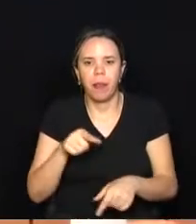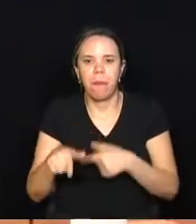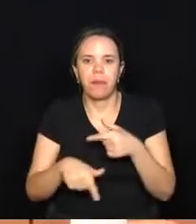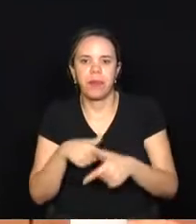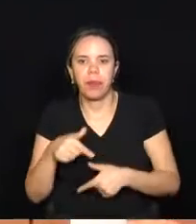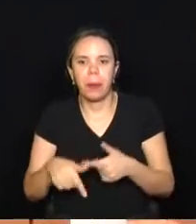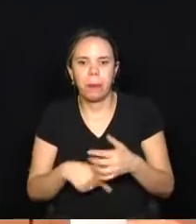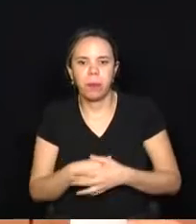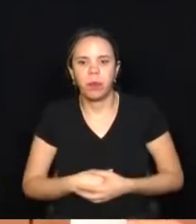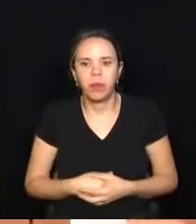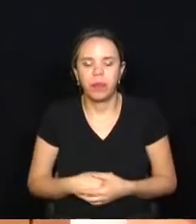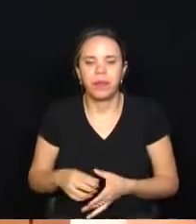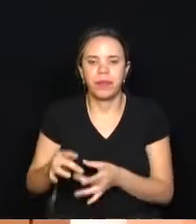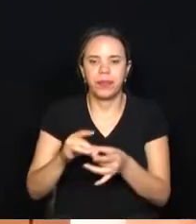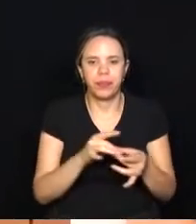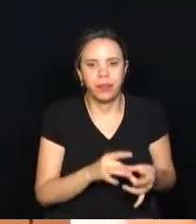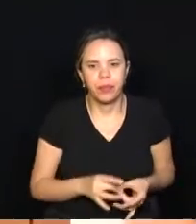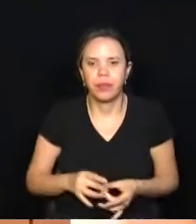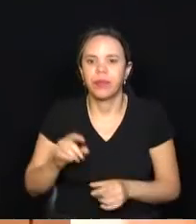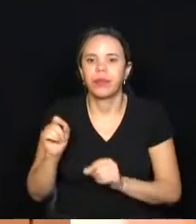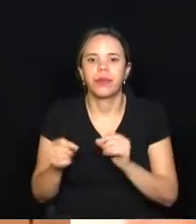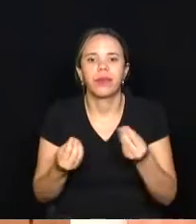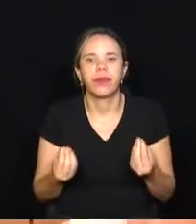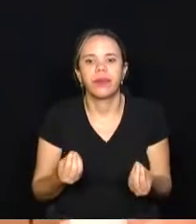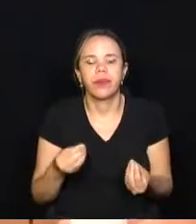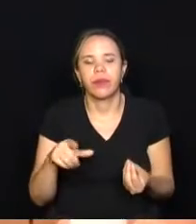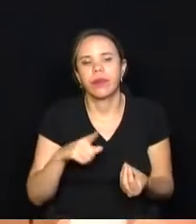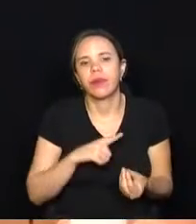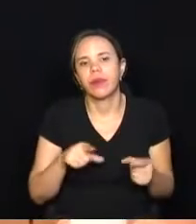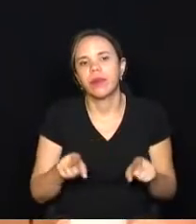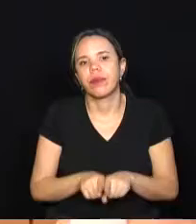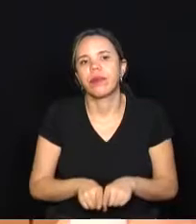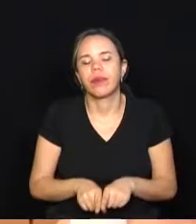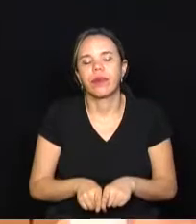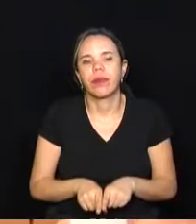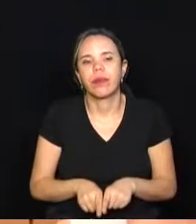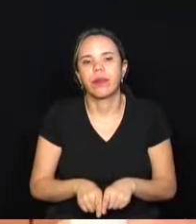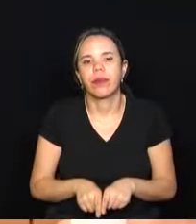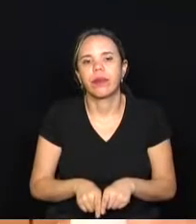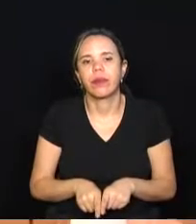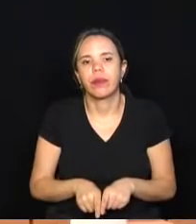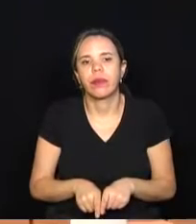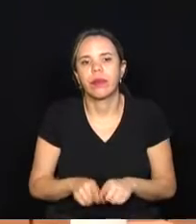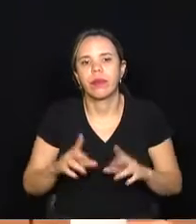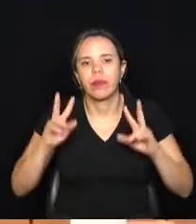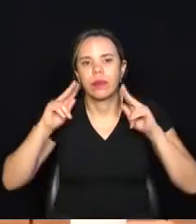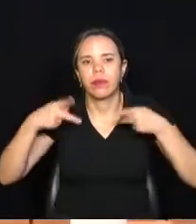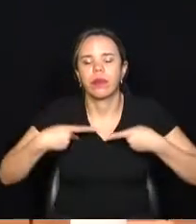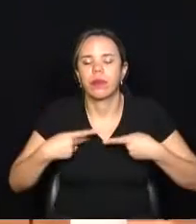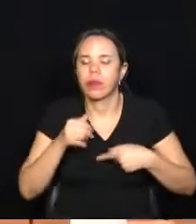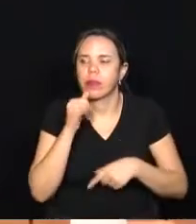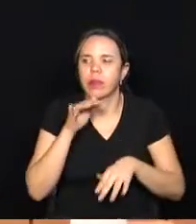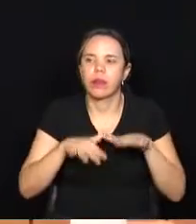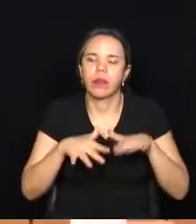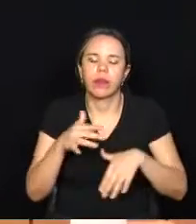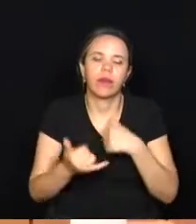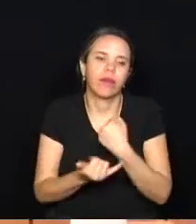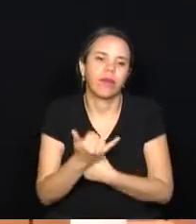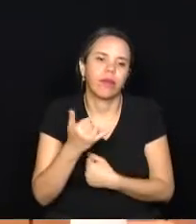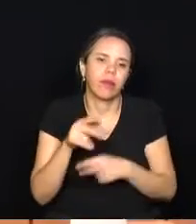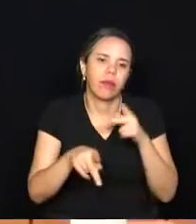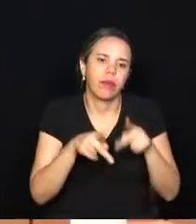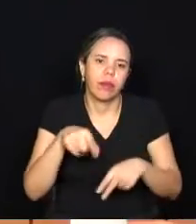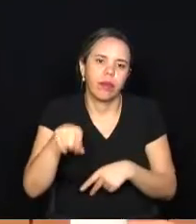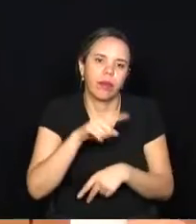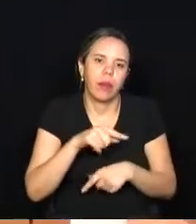trabalho conjunto, né? De que você também, todo ser humano tem falhas, né? E às vezes as